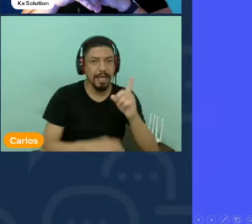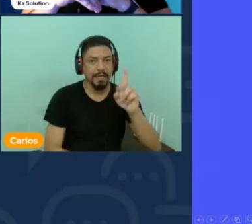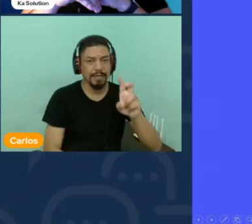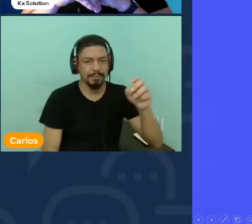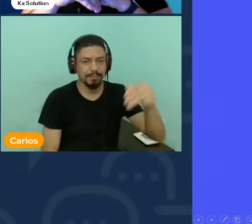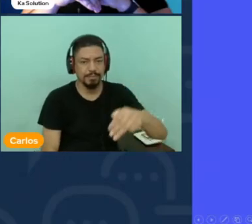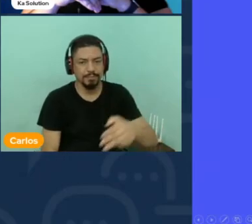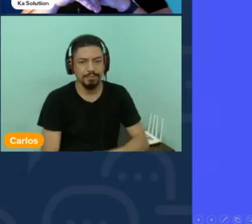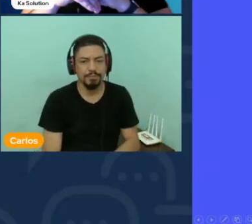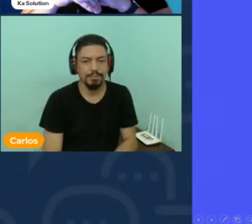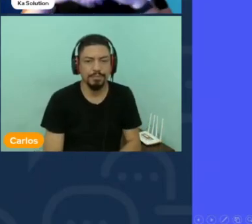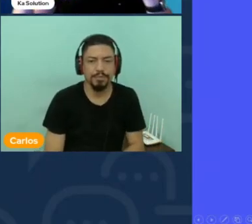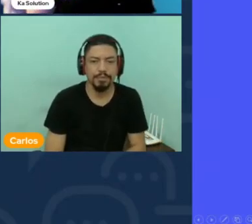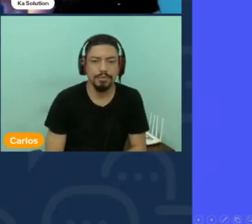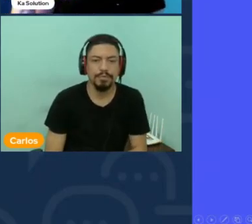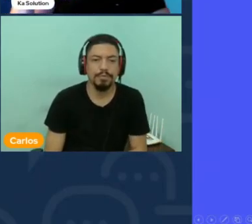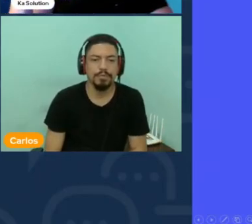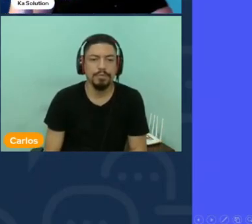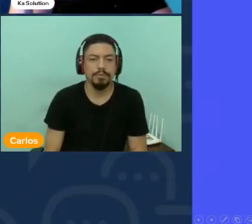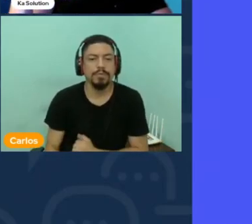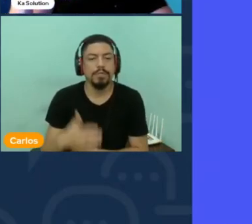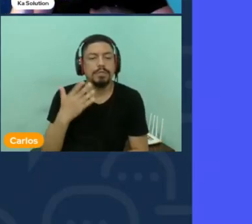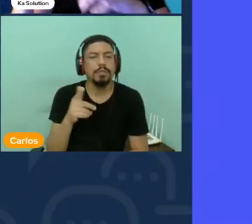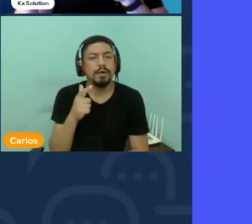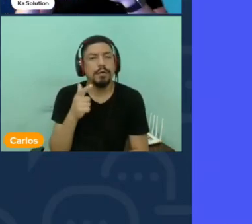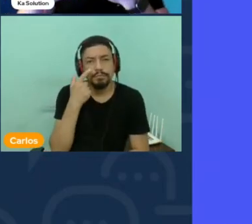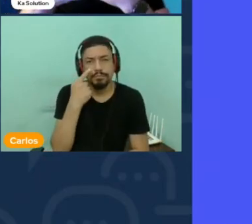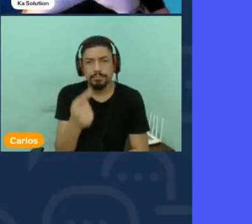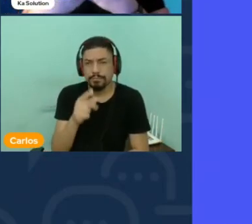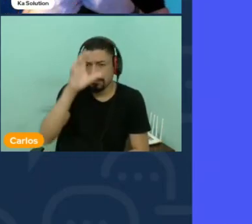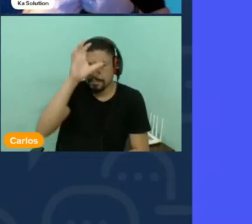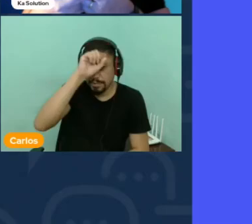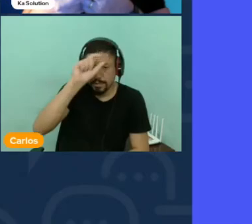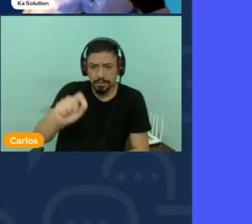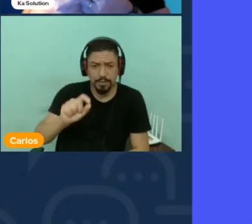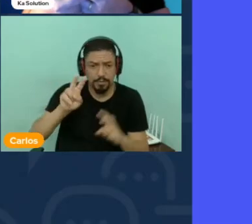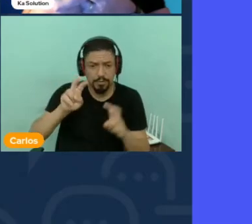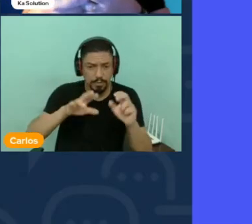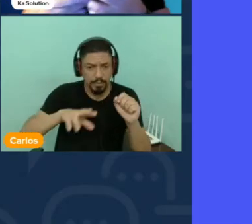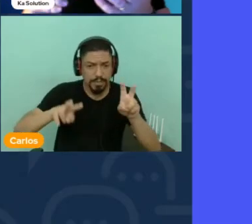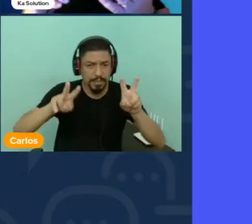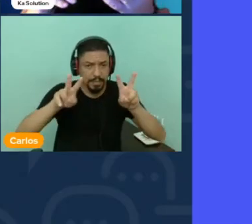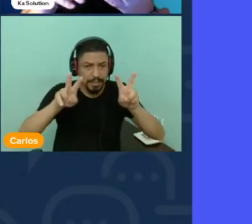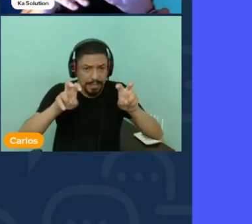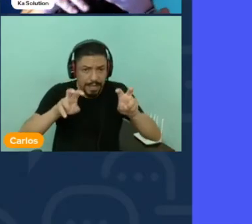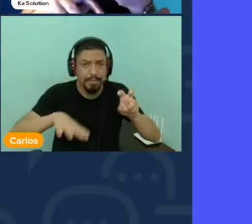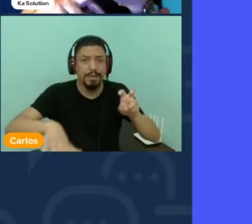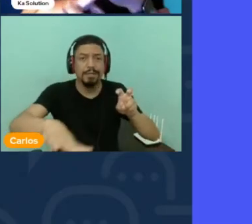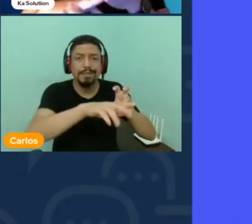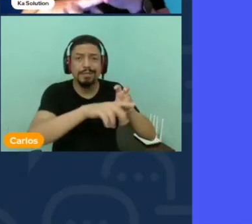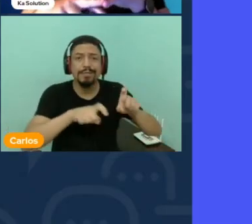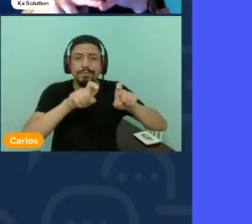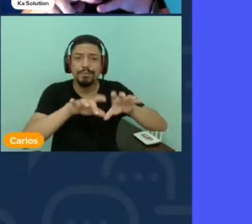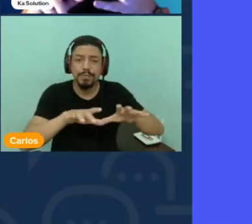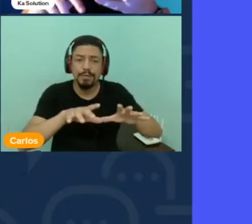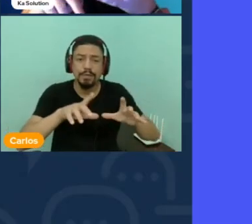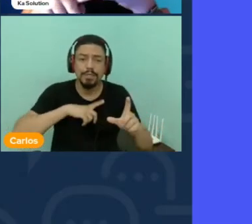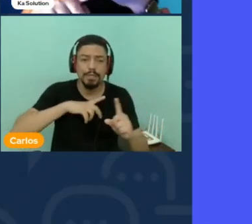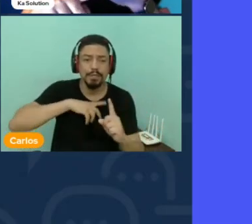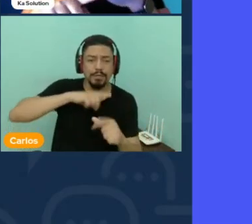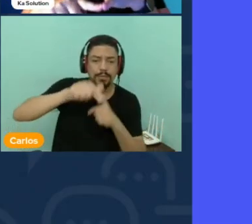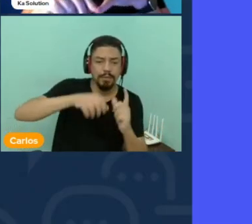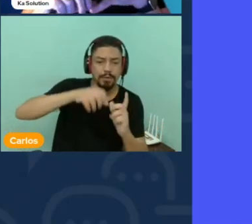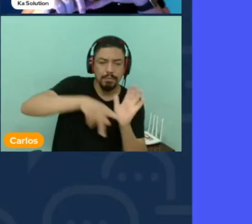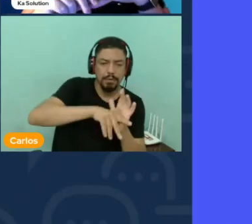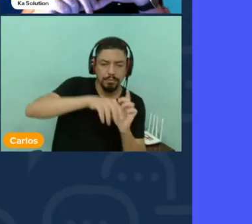minutos. Então, pessoal, o que a gente viu aqui, né, na parte de computação? Toda a parte de servidores, né, eu